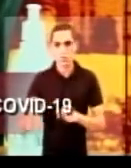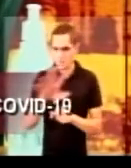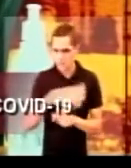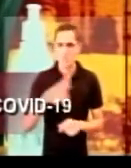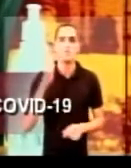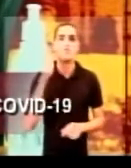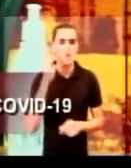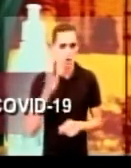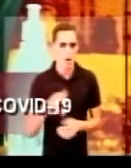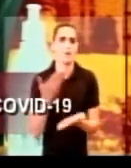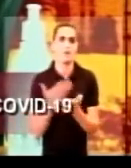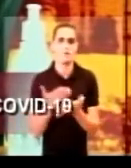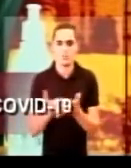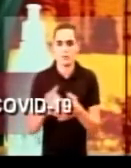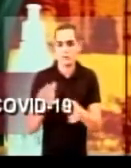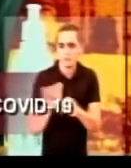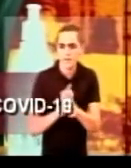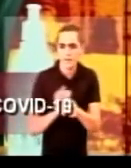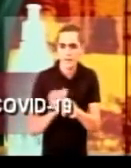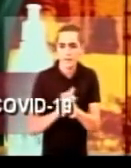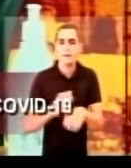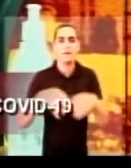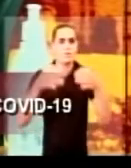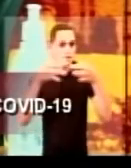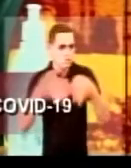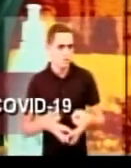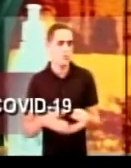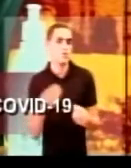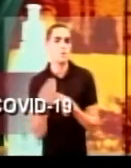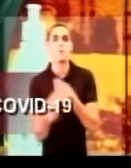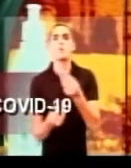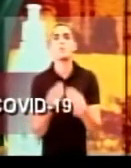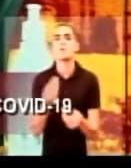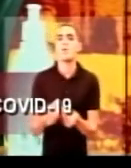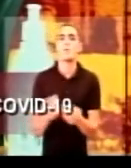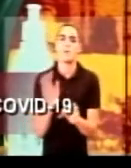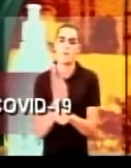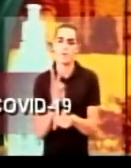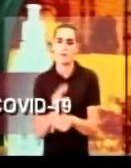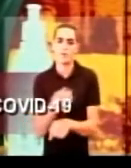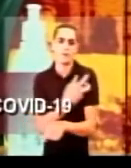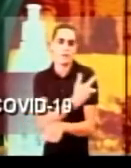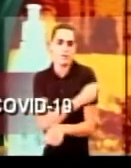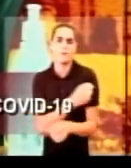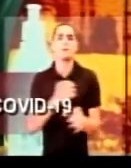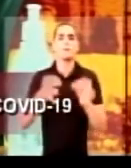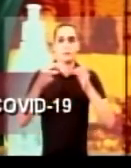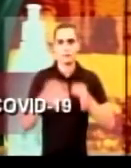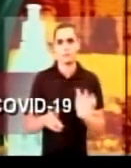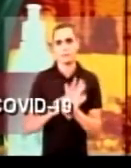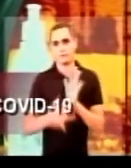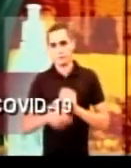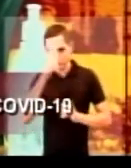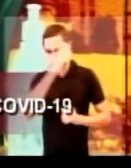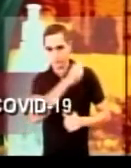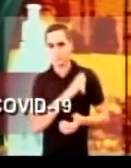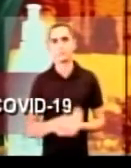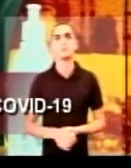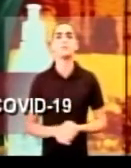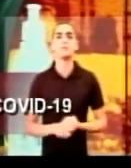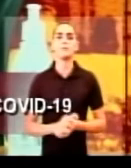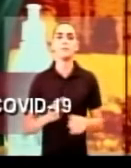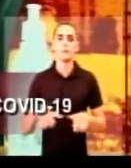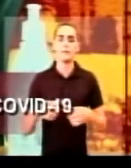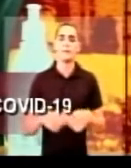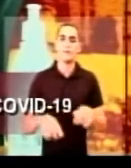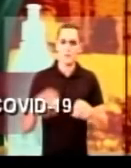vacinação. A grande parte dessa estrutura já estava disponível por conta desse histórico das campanhas